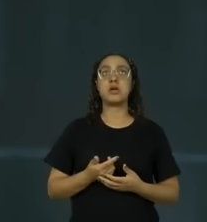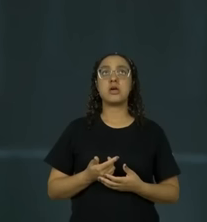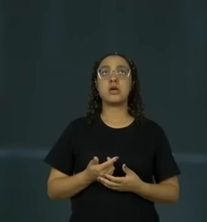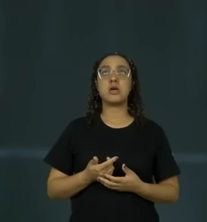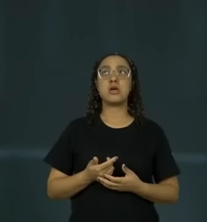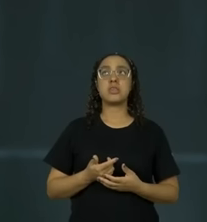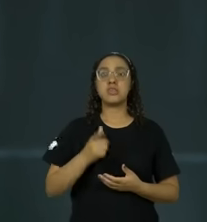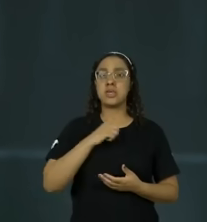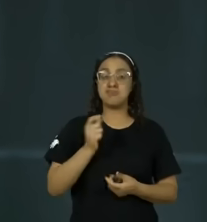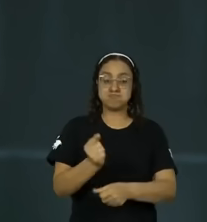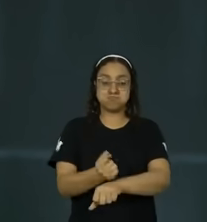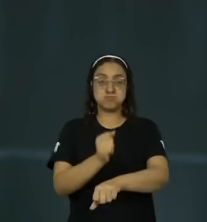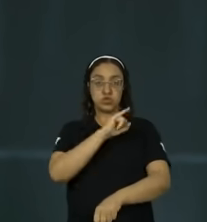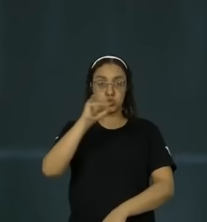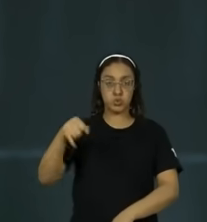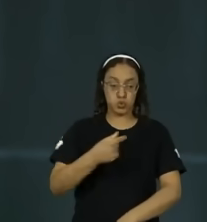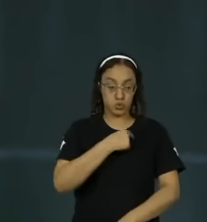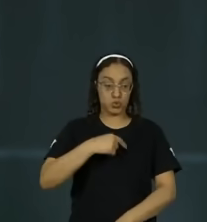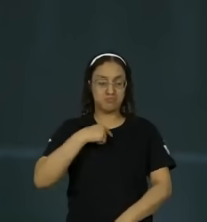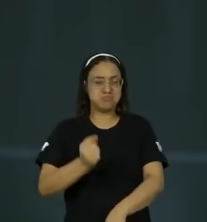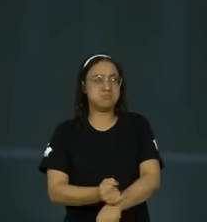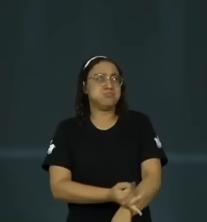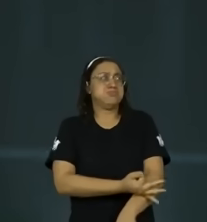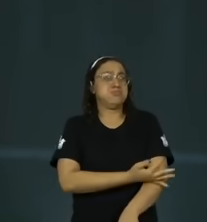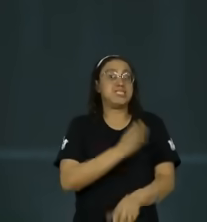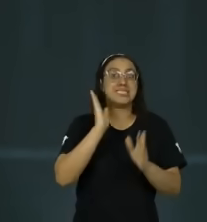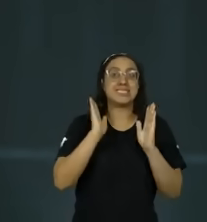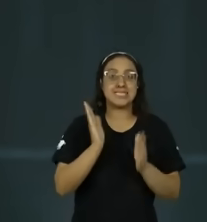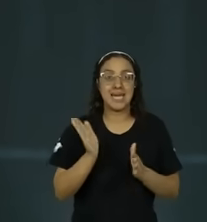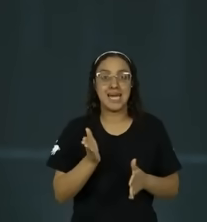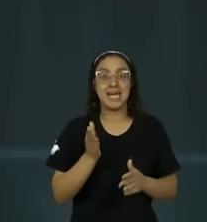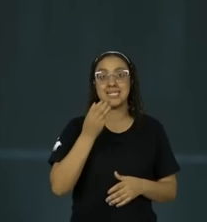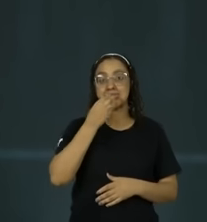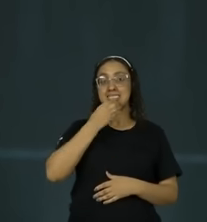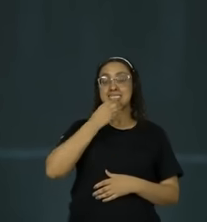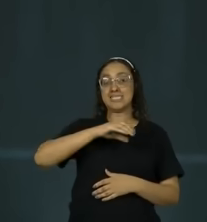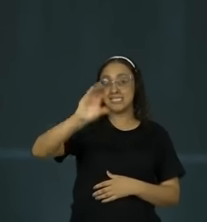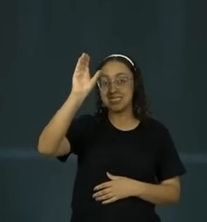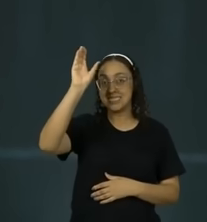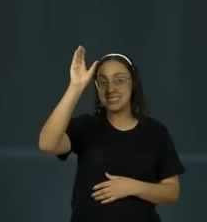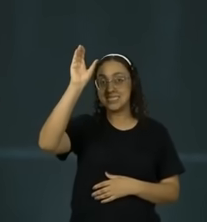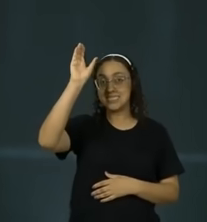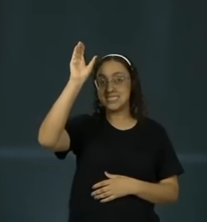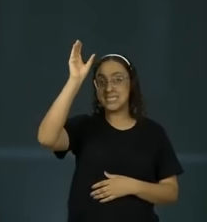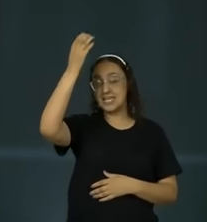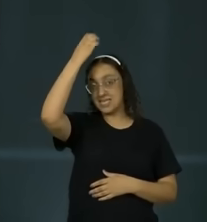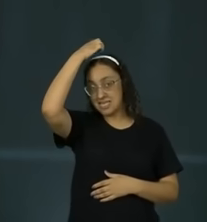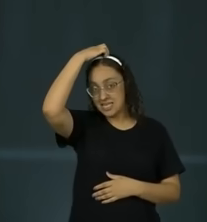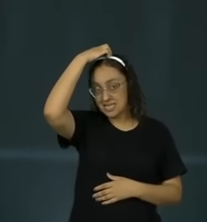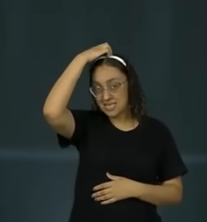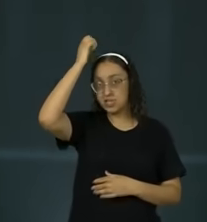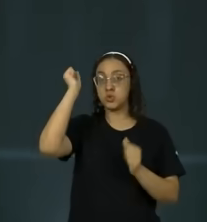José. Ele já é o príncipe do Egito, ele já é a segunda autoridade abaixo do faraó, ele